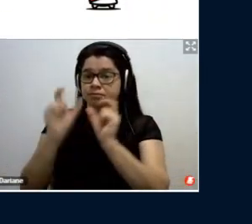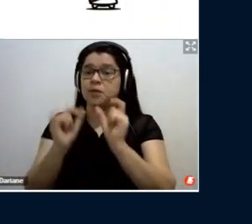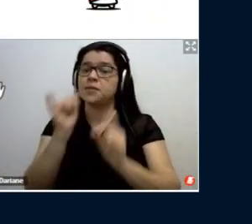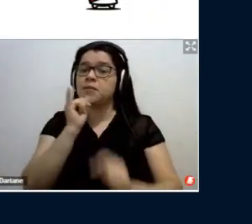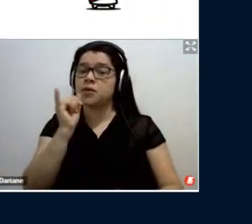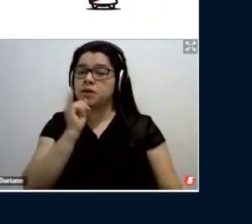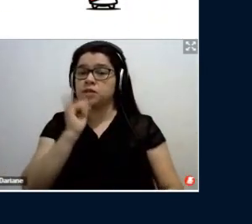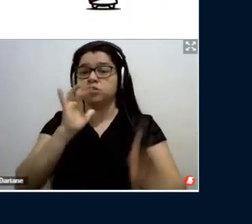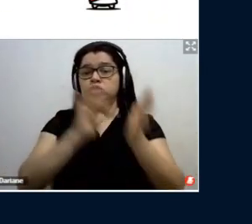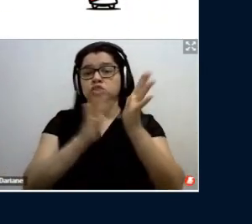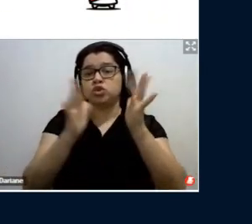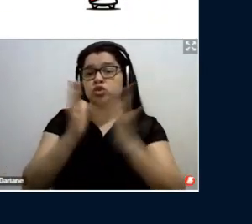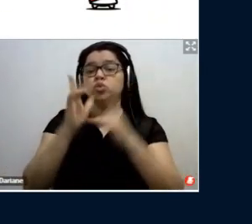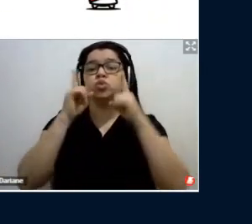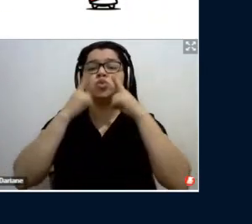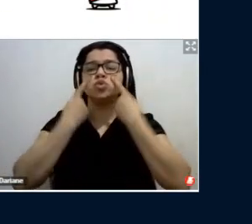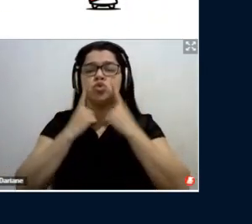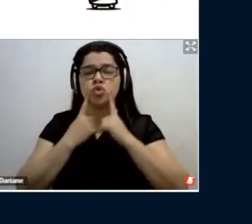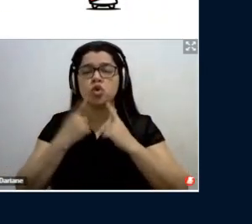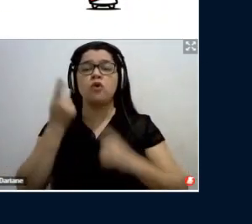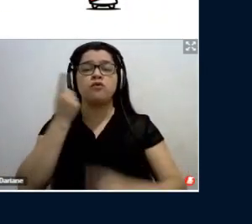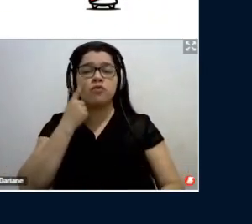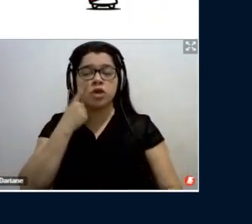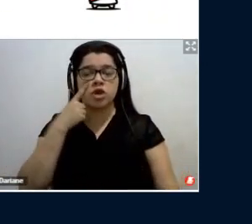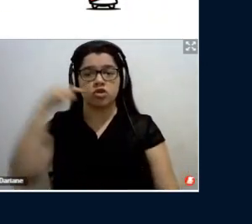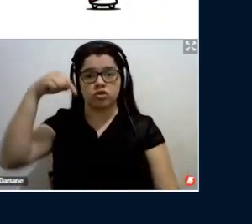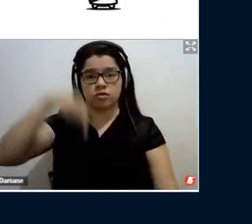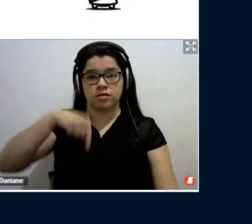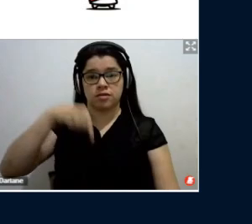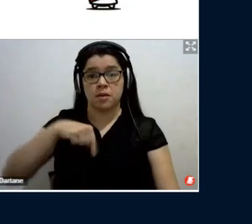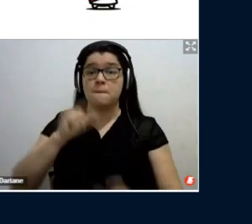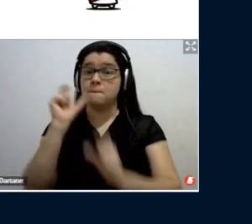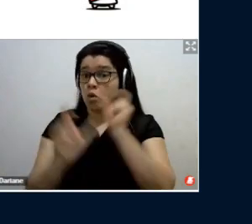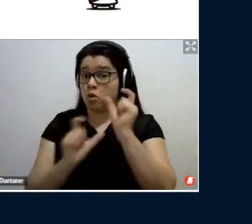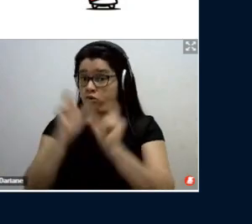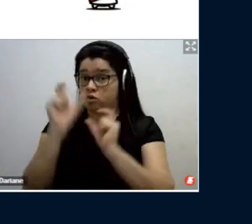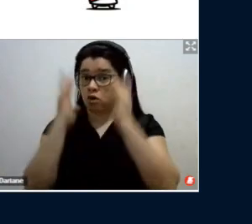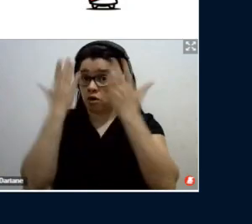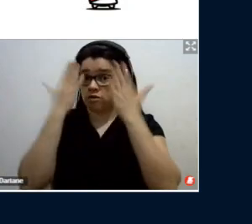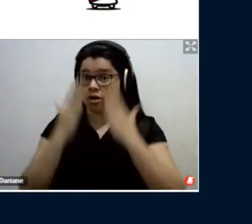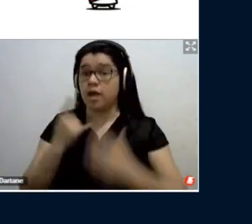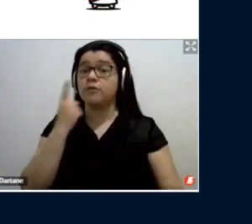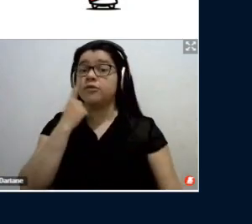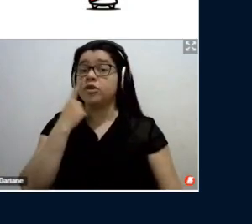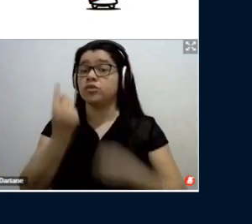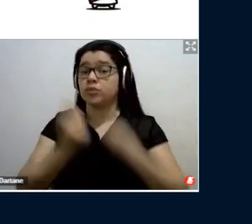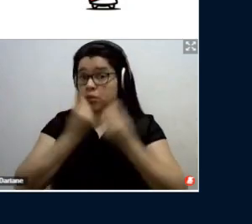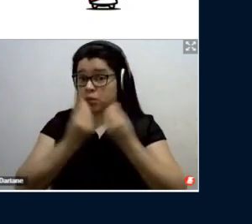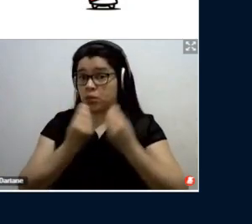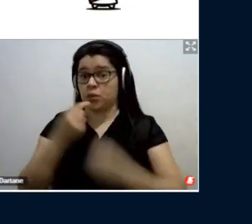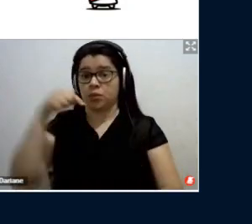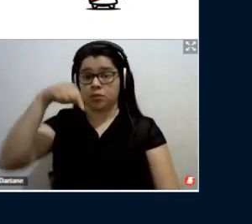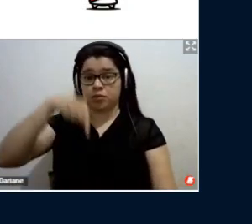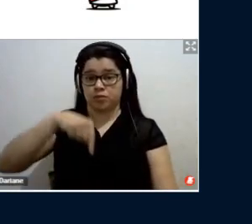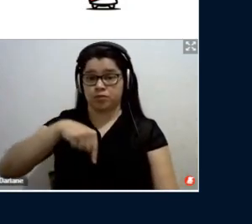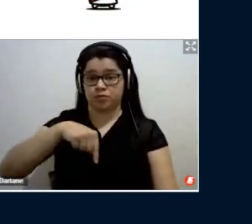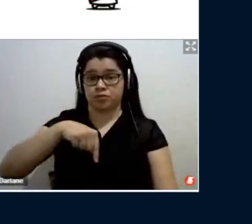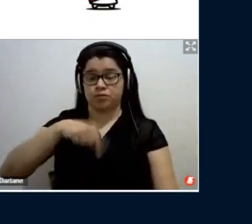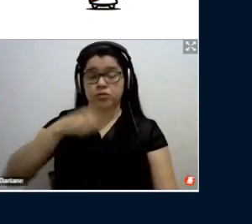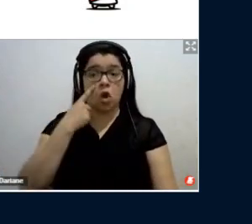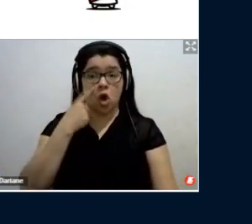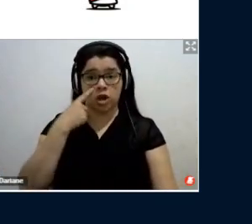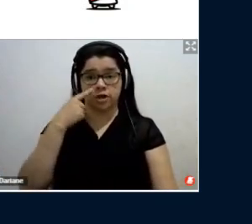chorou. Olha aqui. Na análise morfológica, que eu faço para identificar as classes